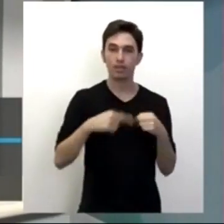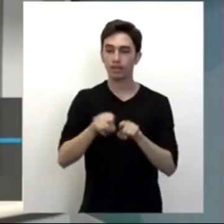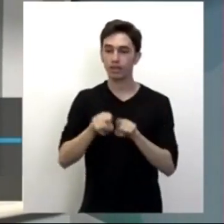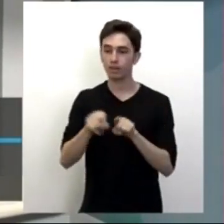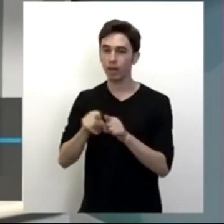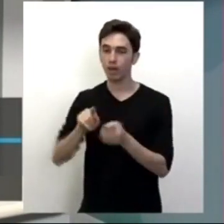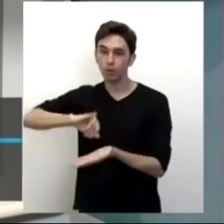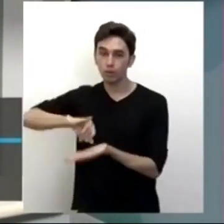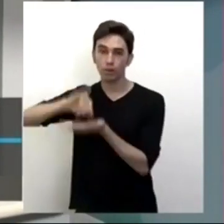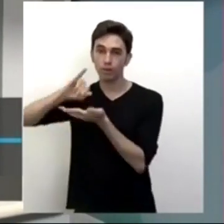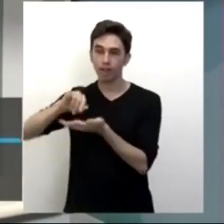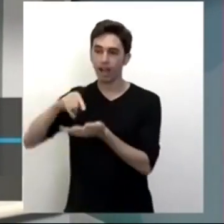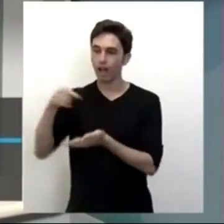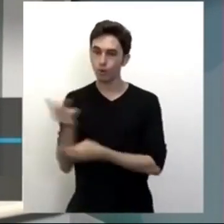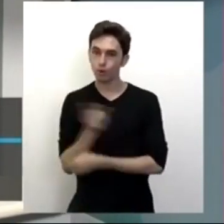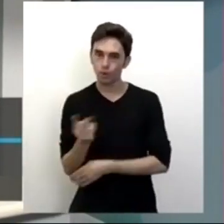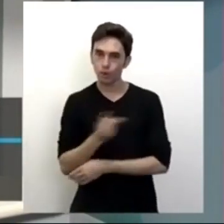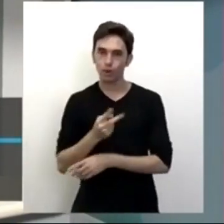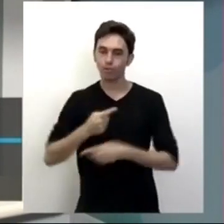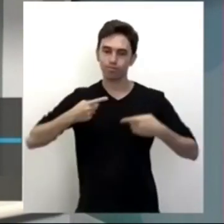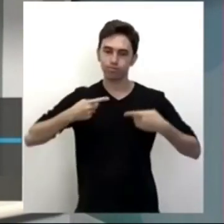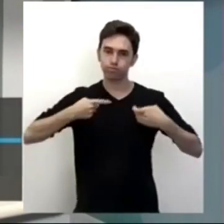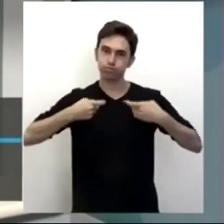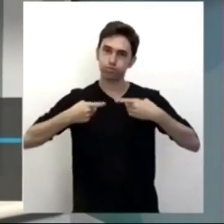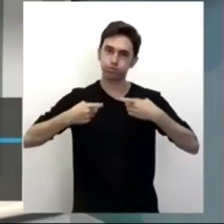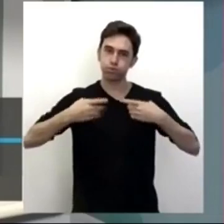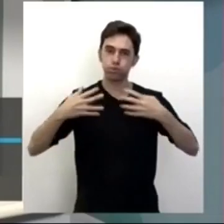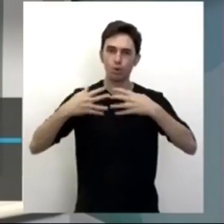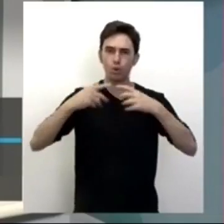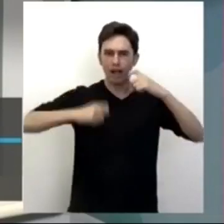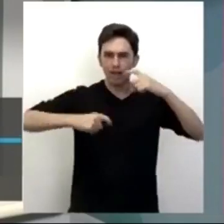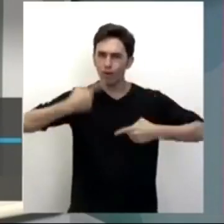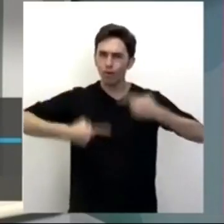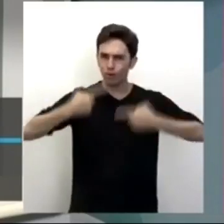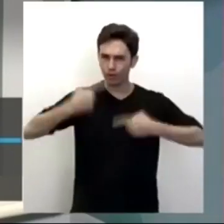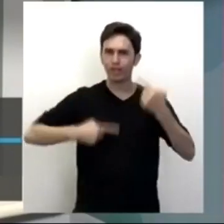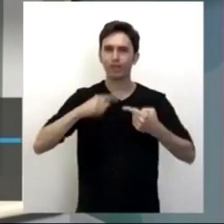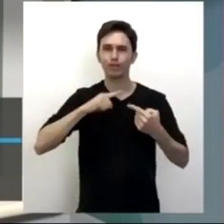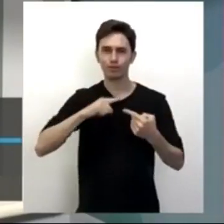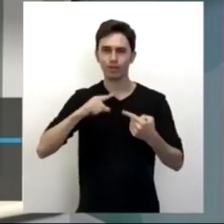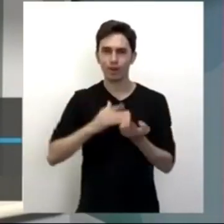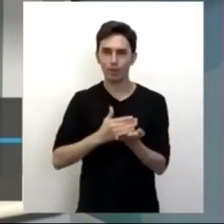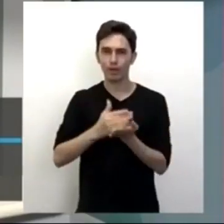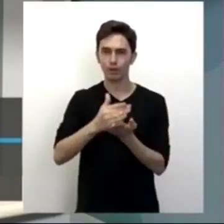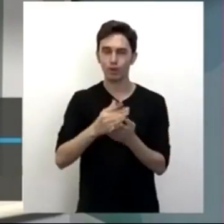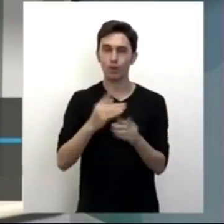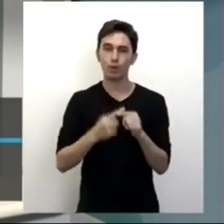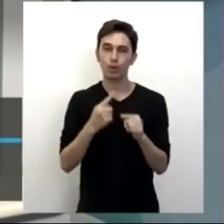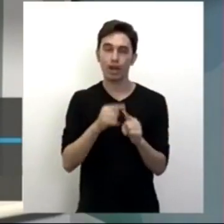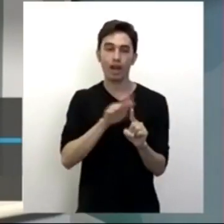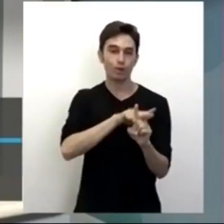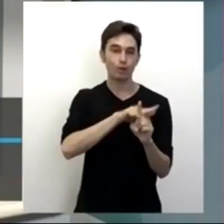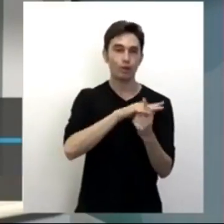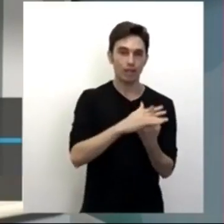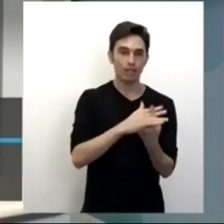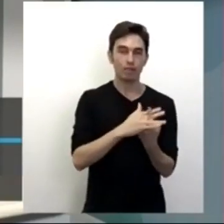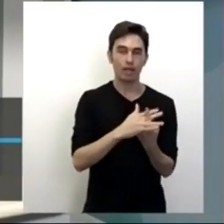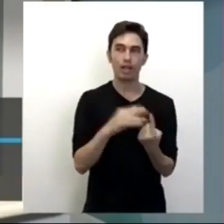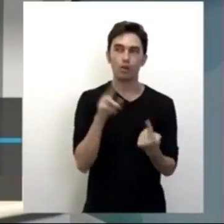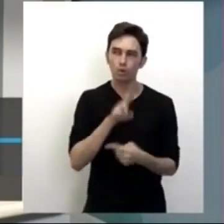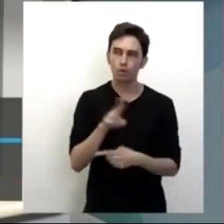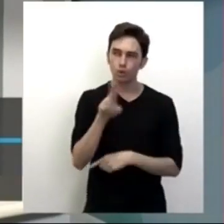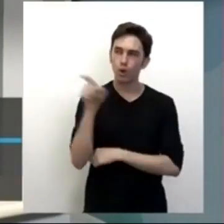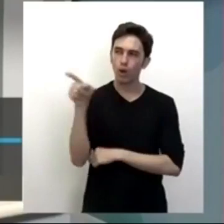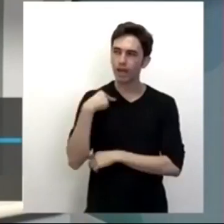um conflito, né? E nesse sentido, o capitalismo ele se utilizou dessa ameaça socialista